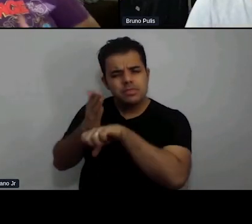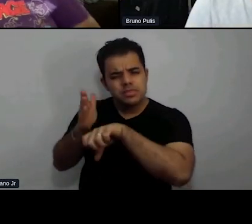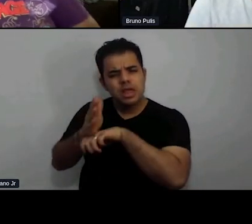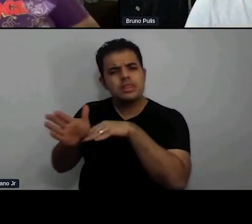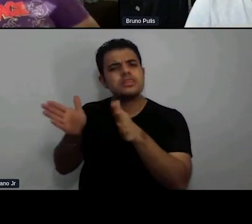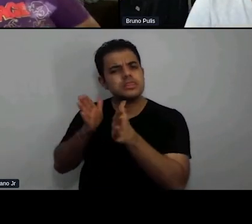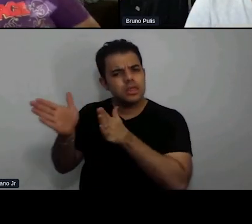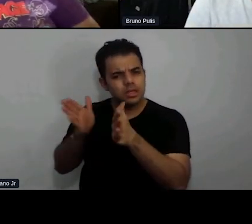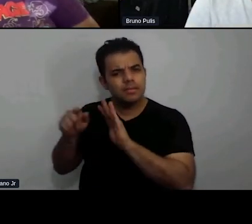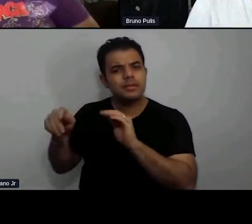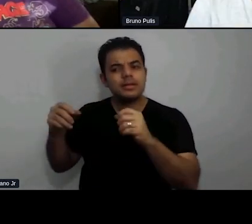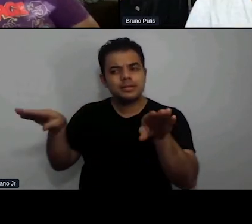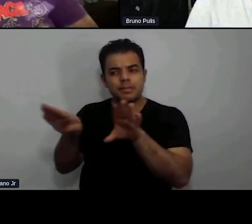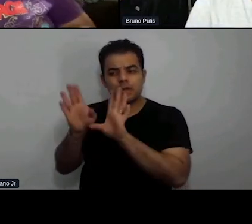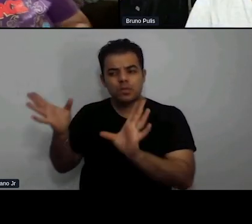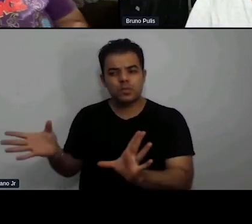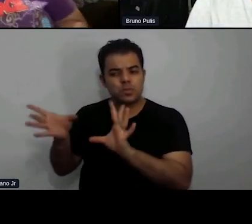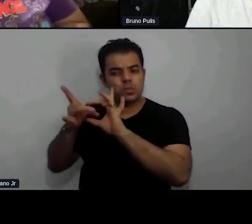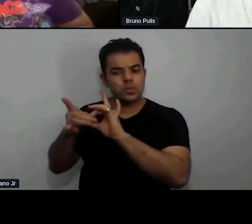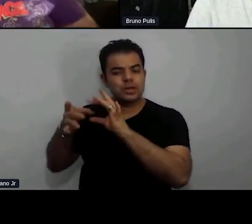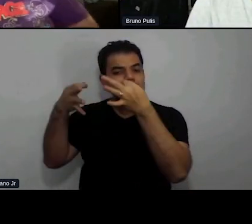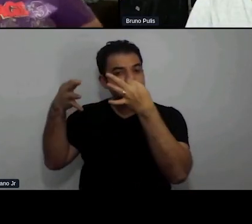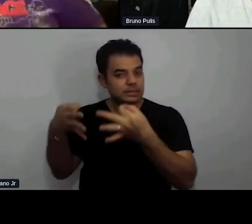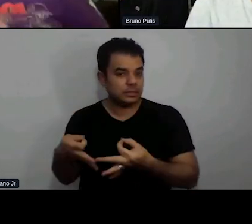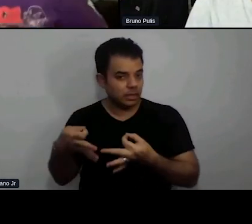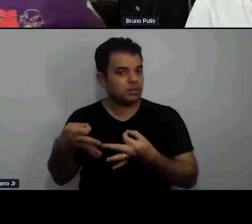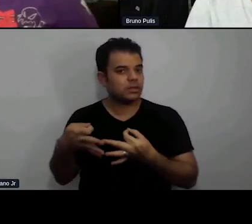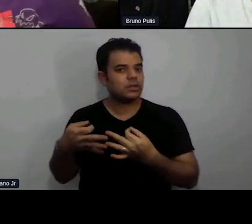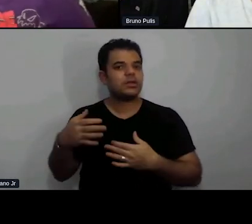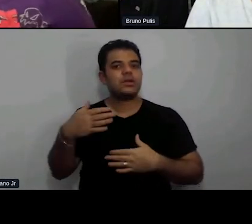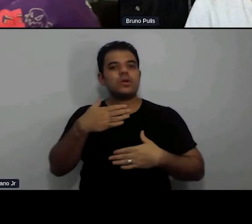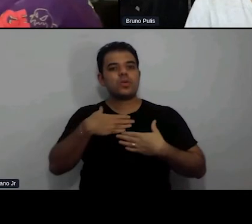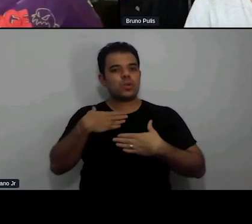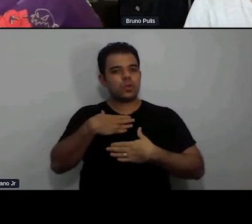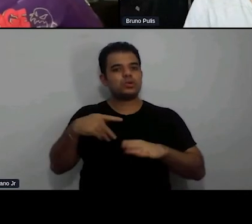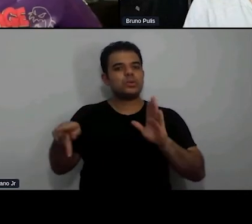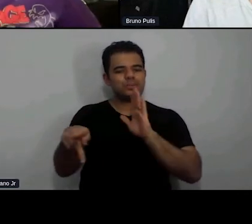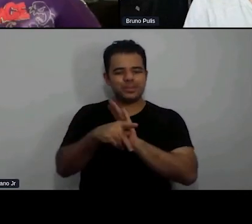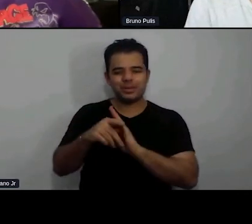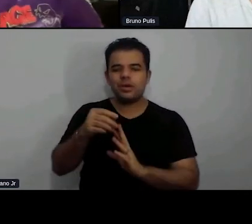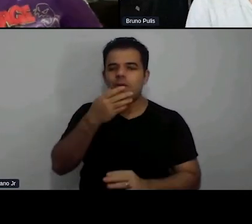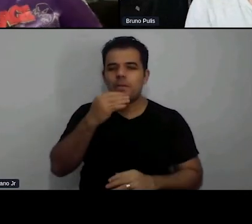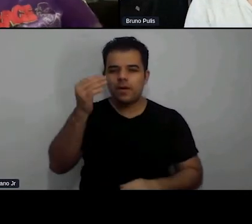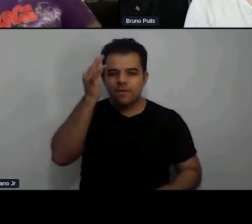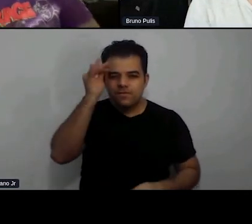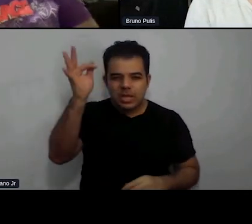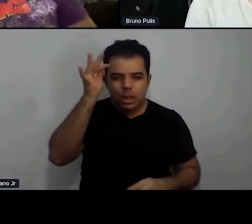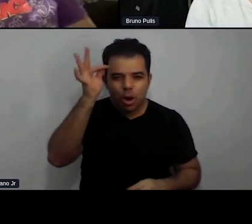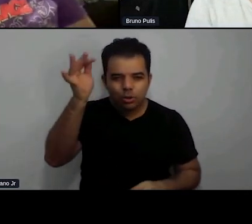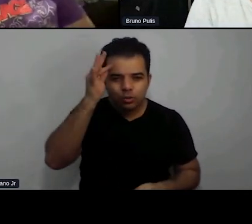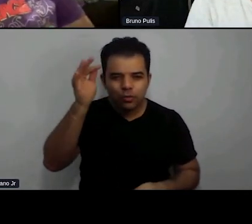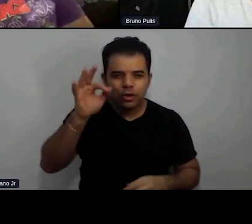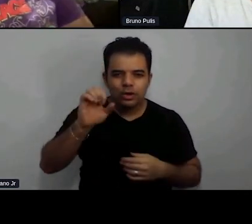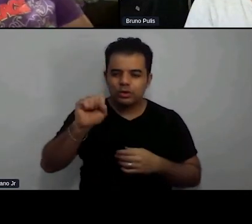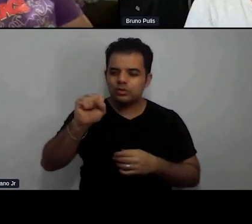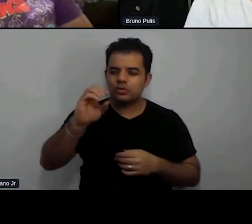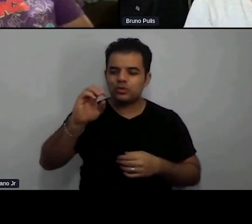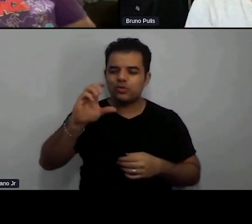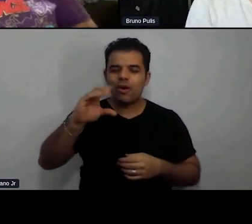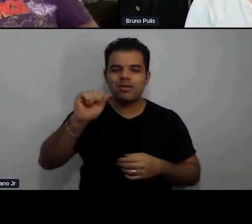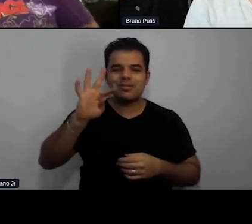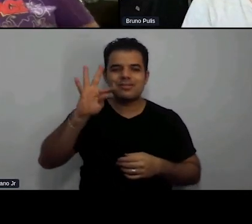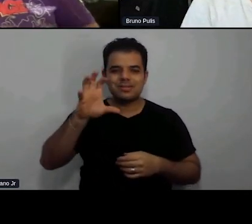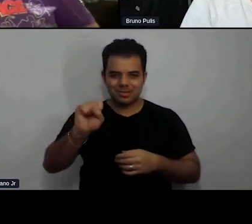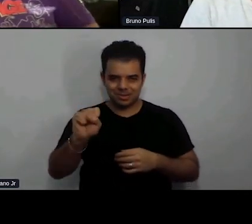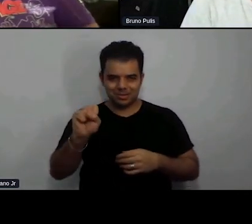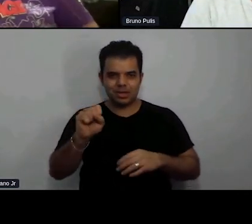as fontes corretas, digamos assim. Eu gosto muito da oratória de Sócrates, como que ele ensinava o pessoal, né? E eu vejo que a acessibilidade vai